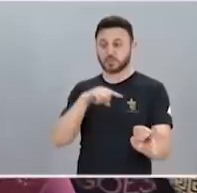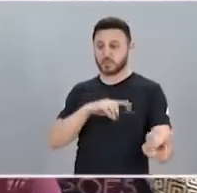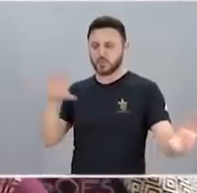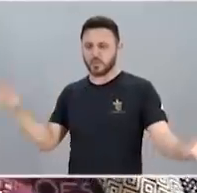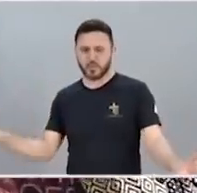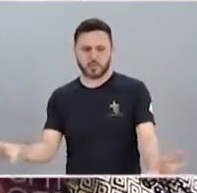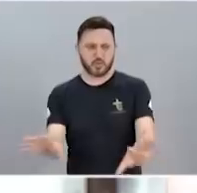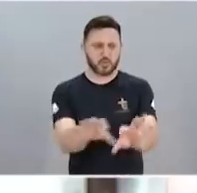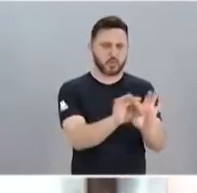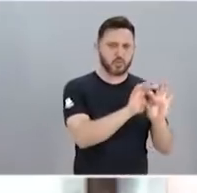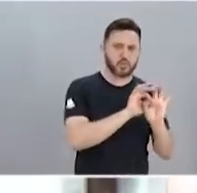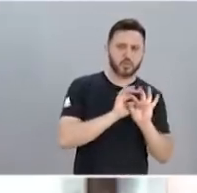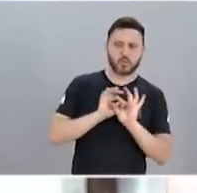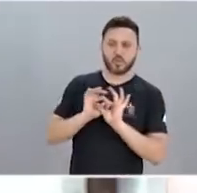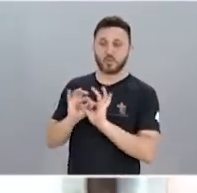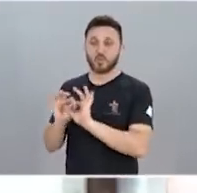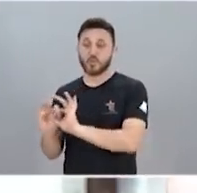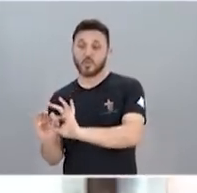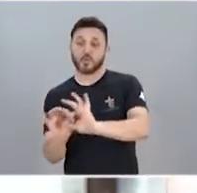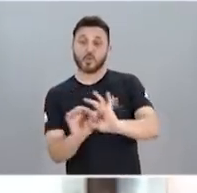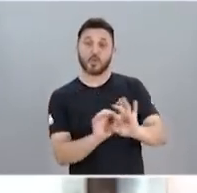Quando estamos unidos,